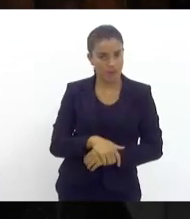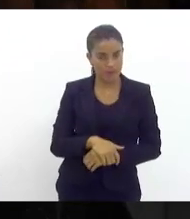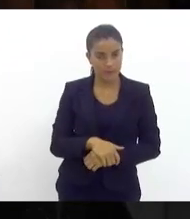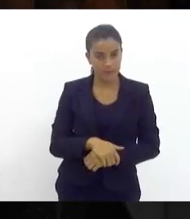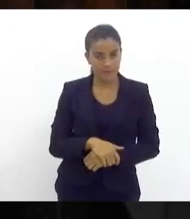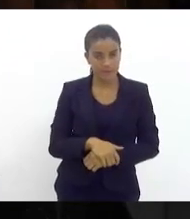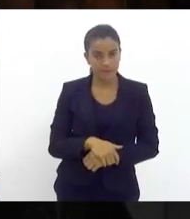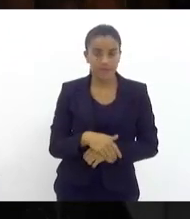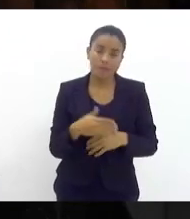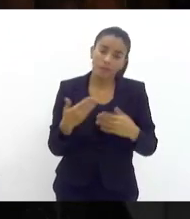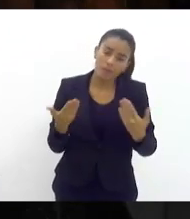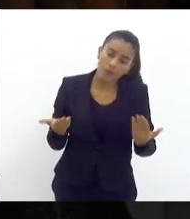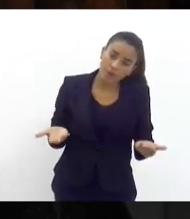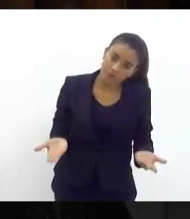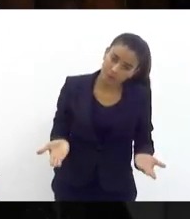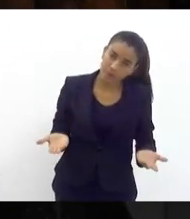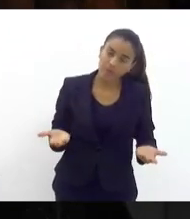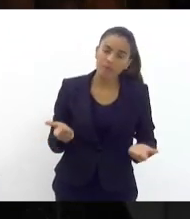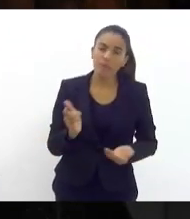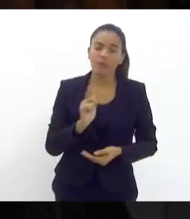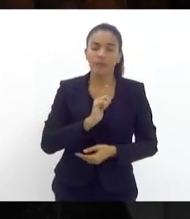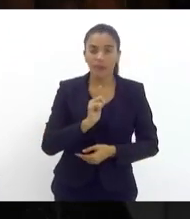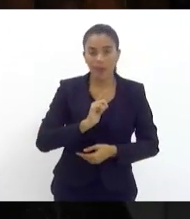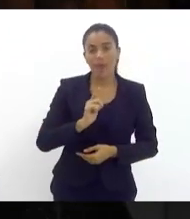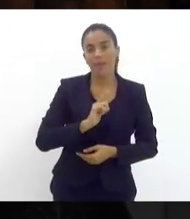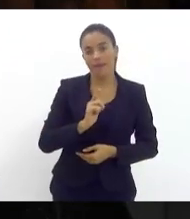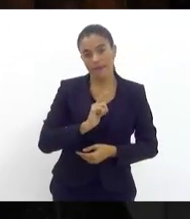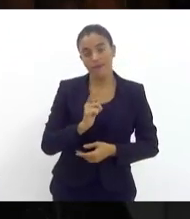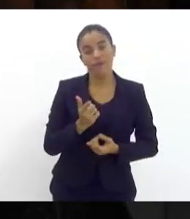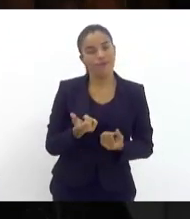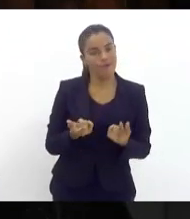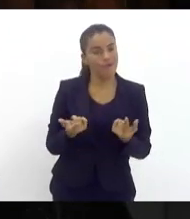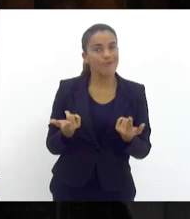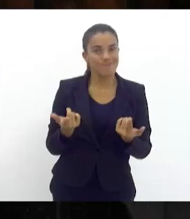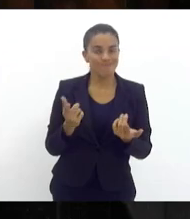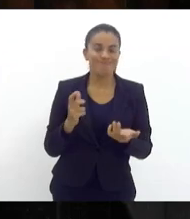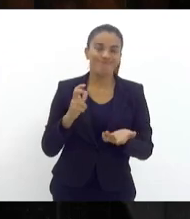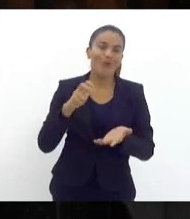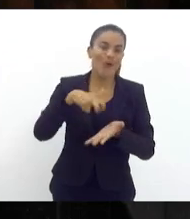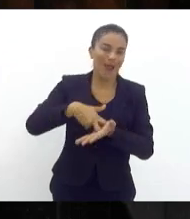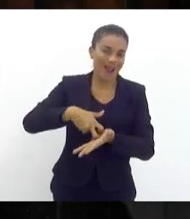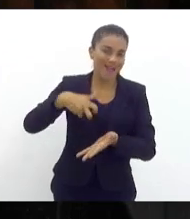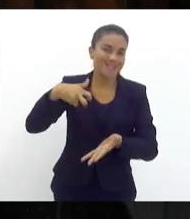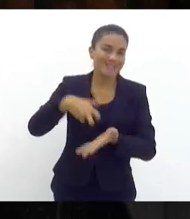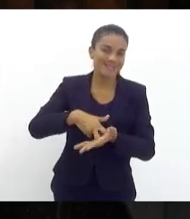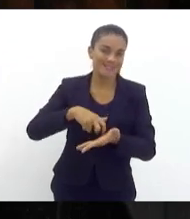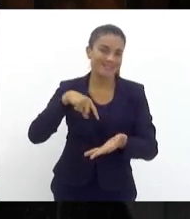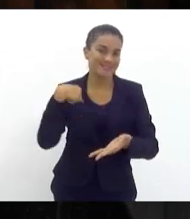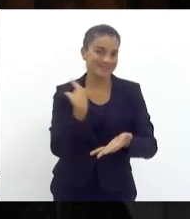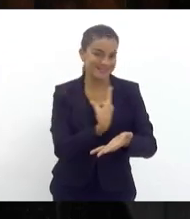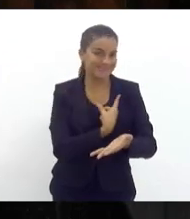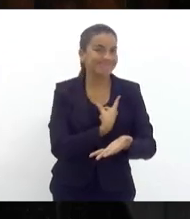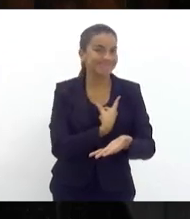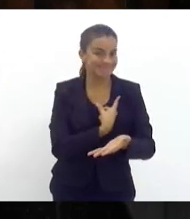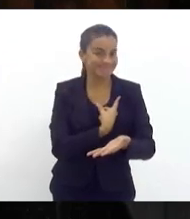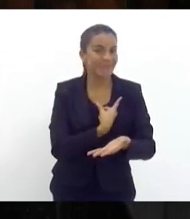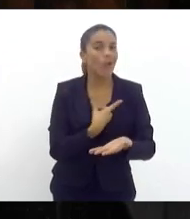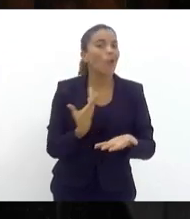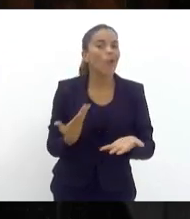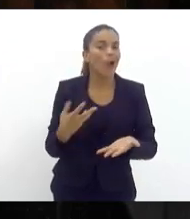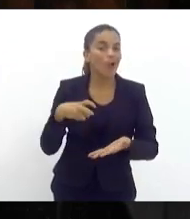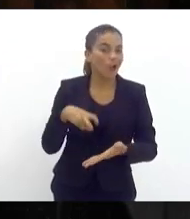e evidentemente isto tem um preço para todos nós então estamos aqui